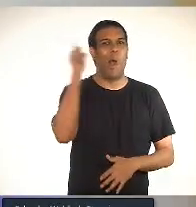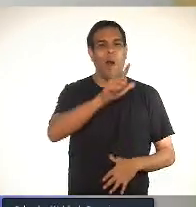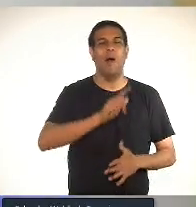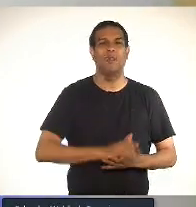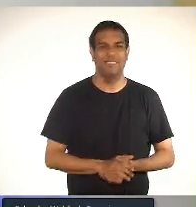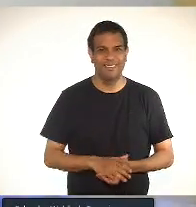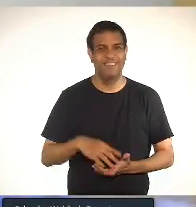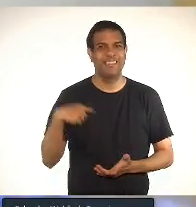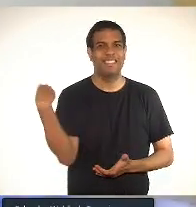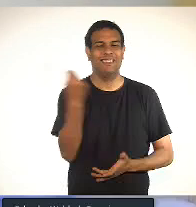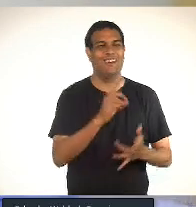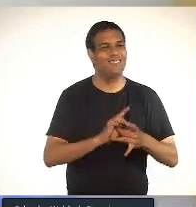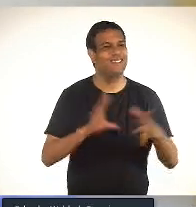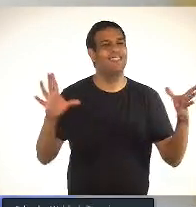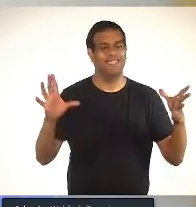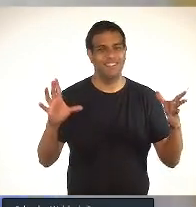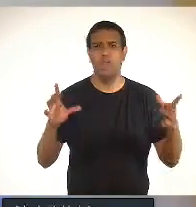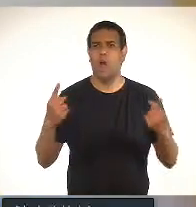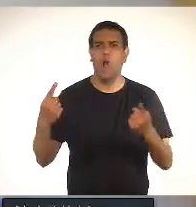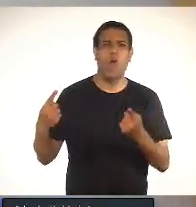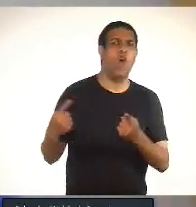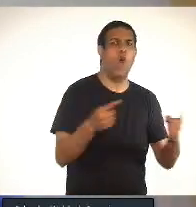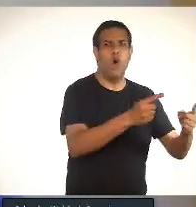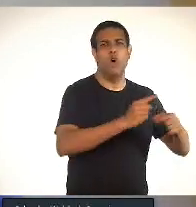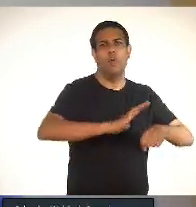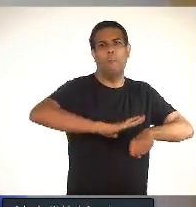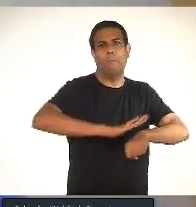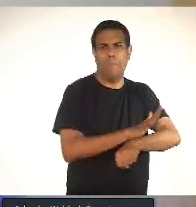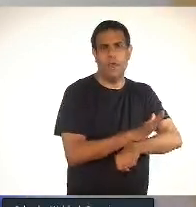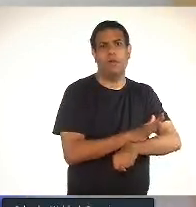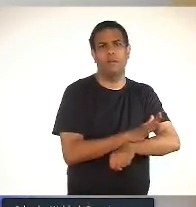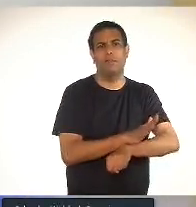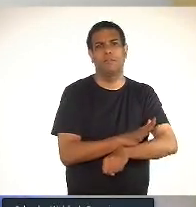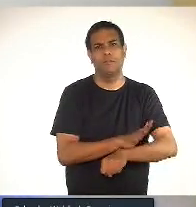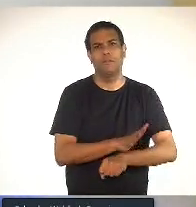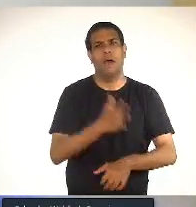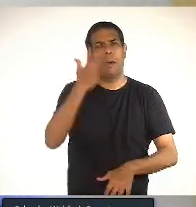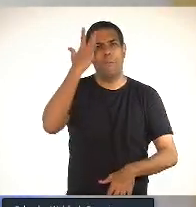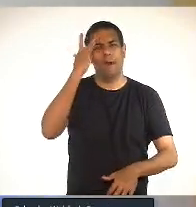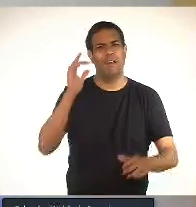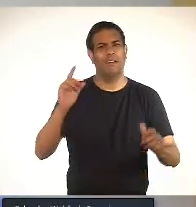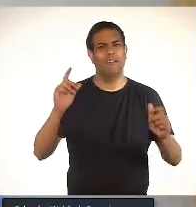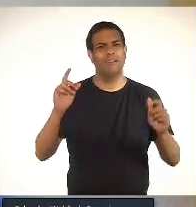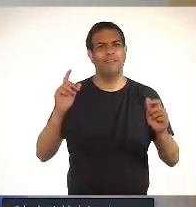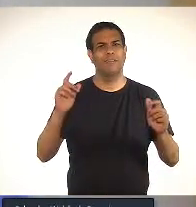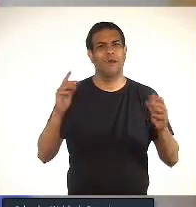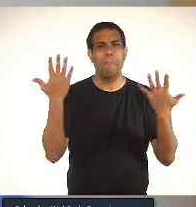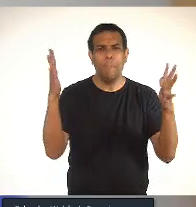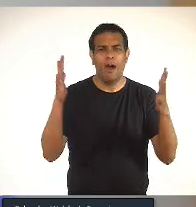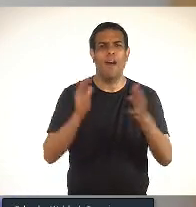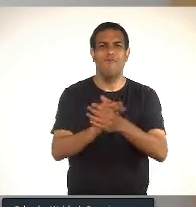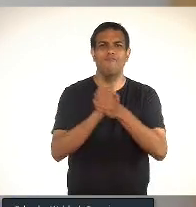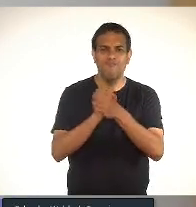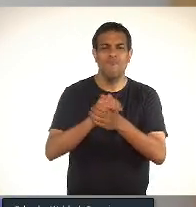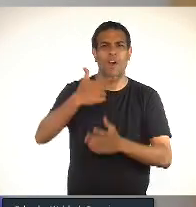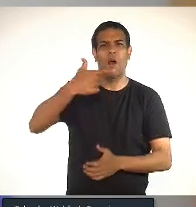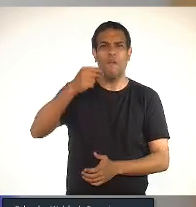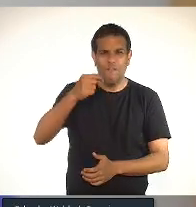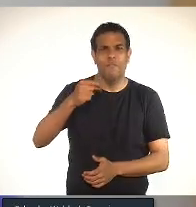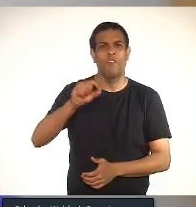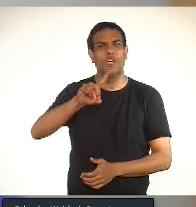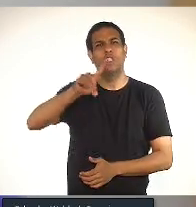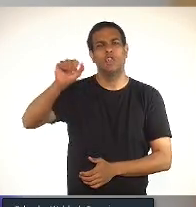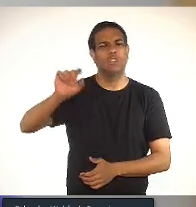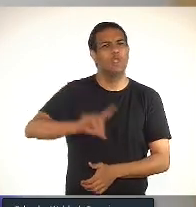passo adiante na luta contra o preconceito. Viva o 20 de novembro, viva Zumbi, viva